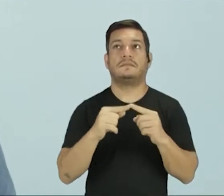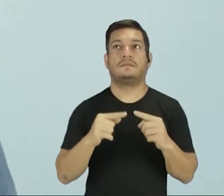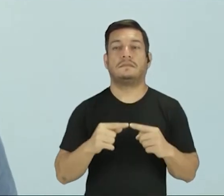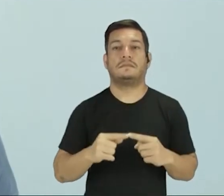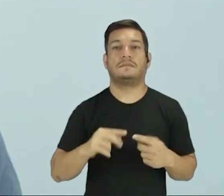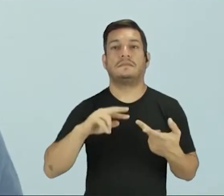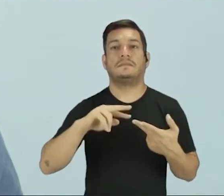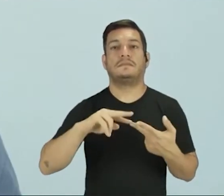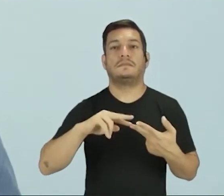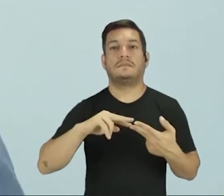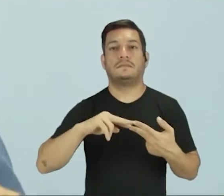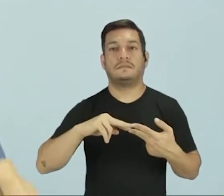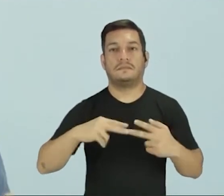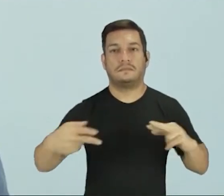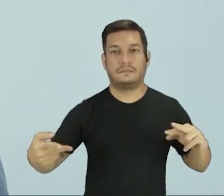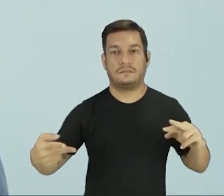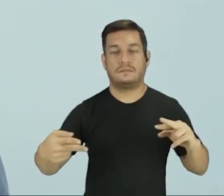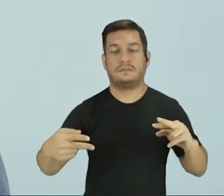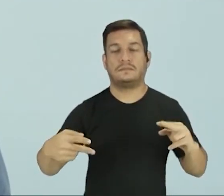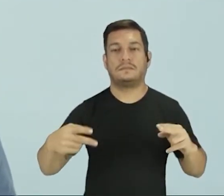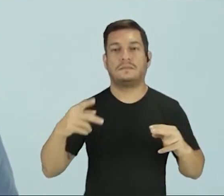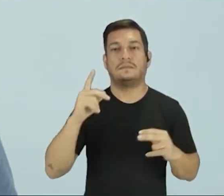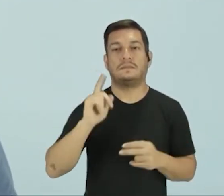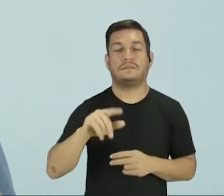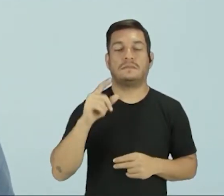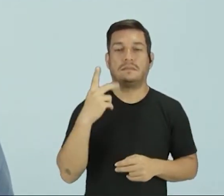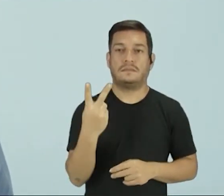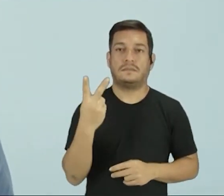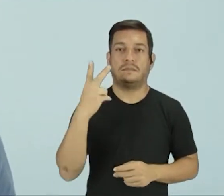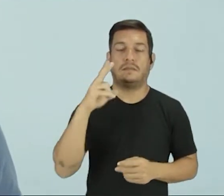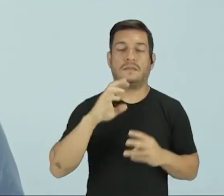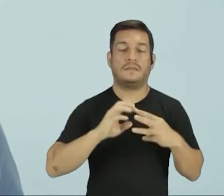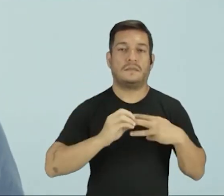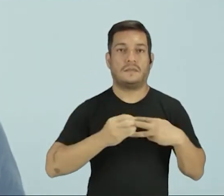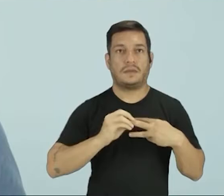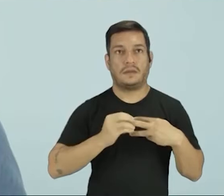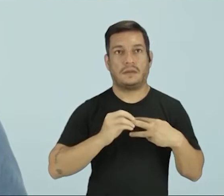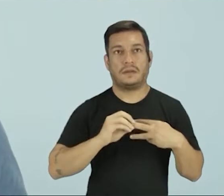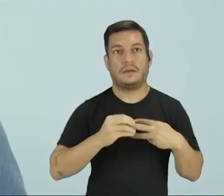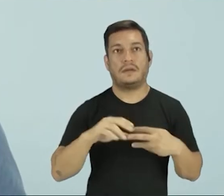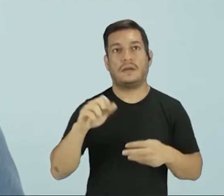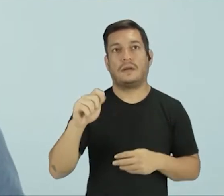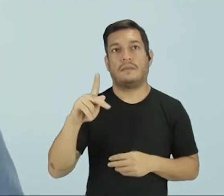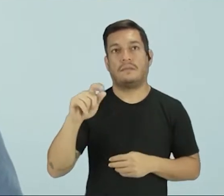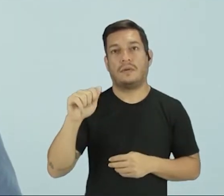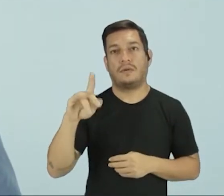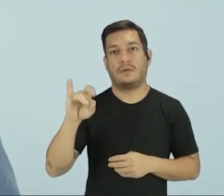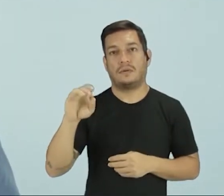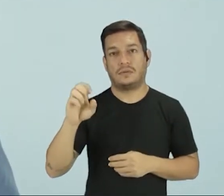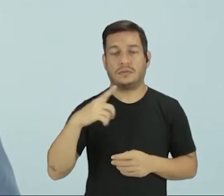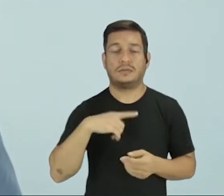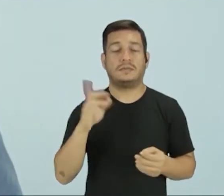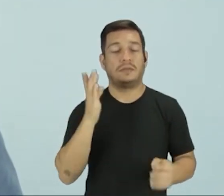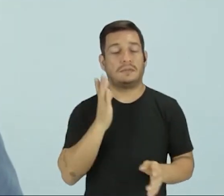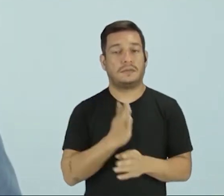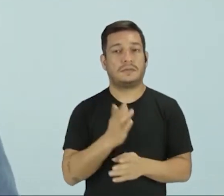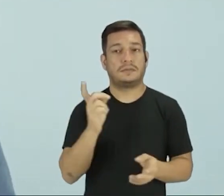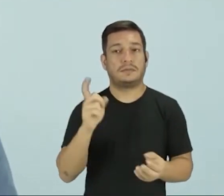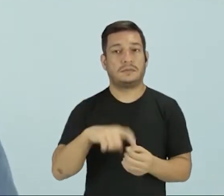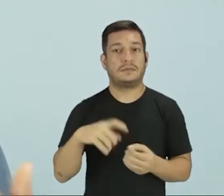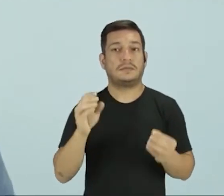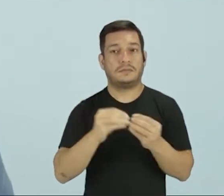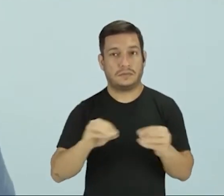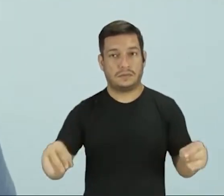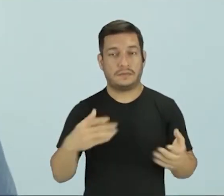combinação genética, Então nós temos duas células haploides lá formadas pelo processo de meiose que a gente viu na aula